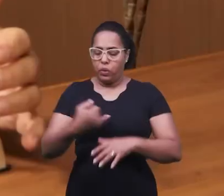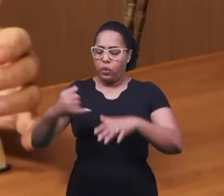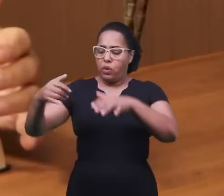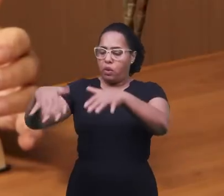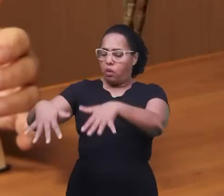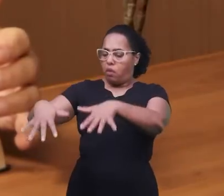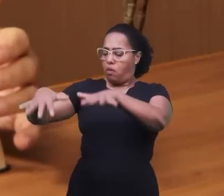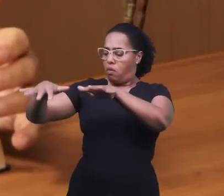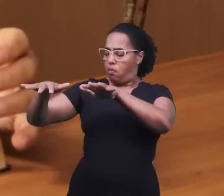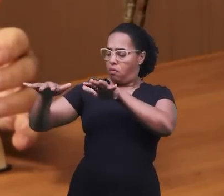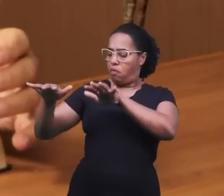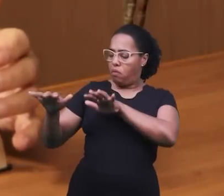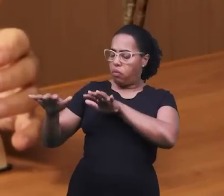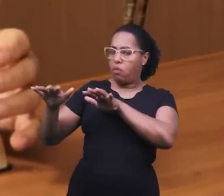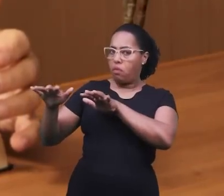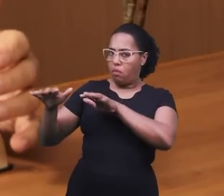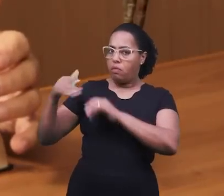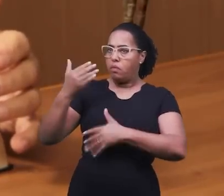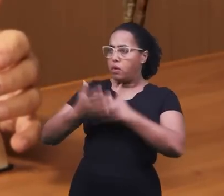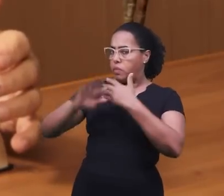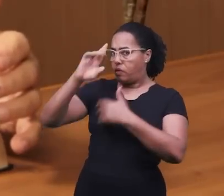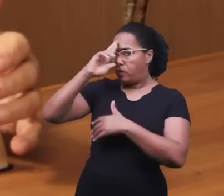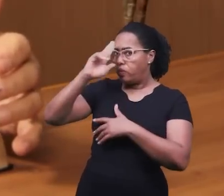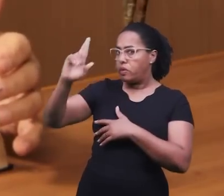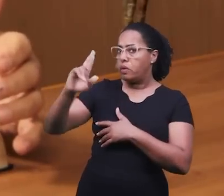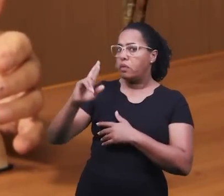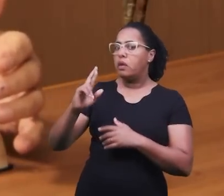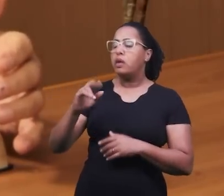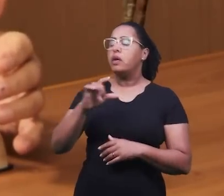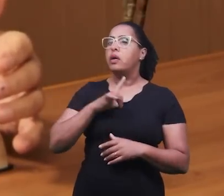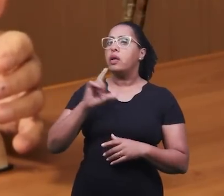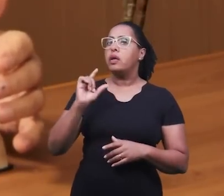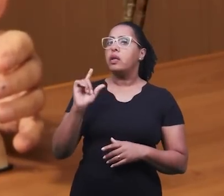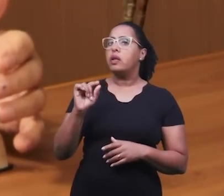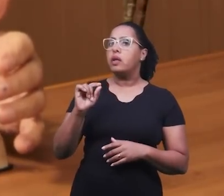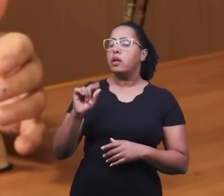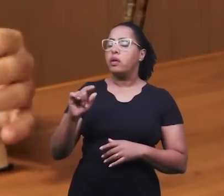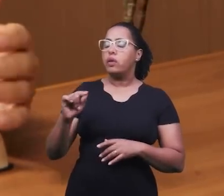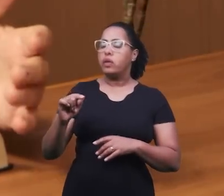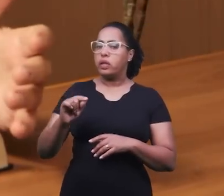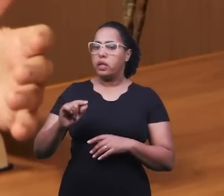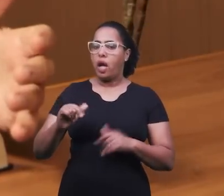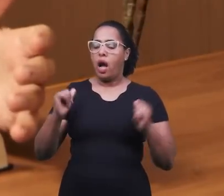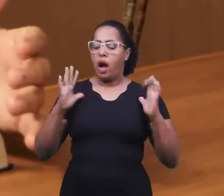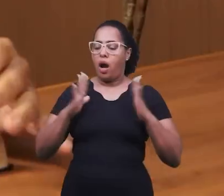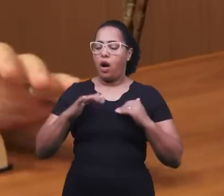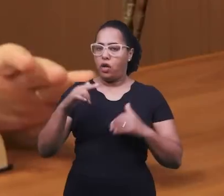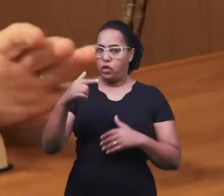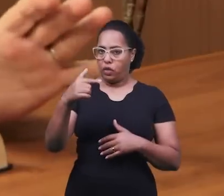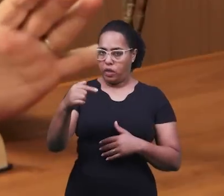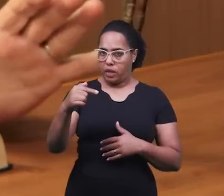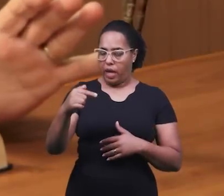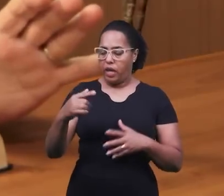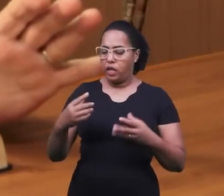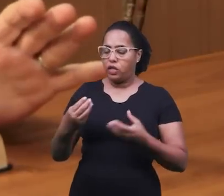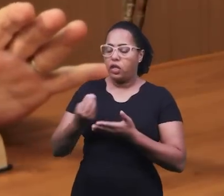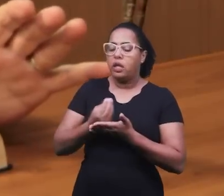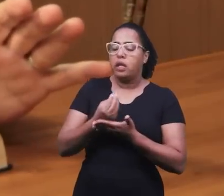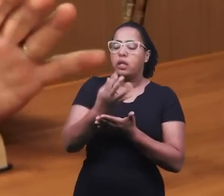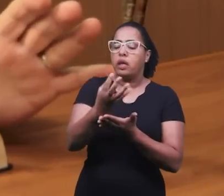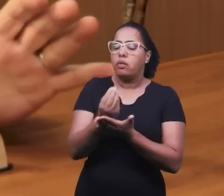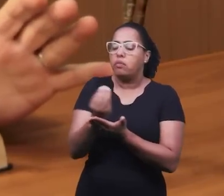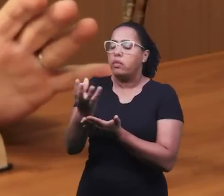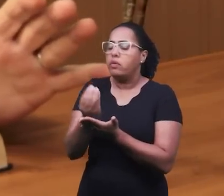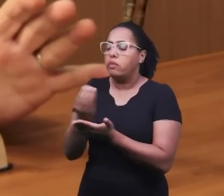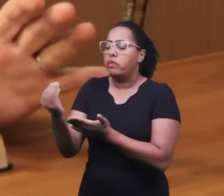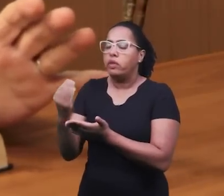diante do trono, né? diante do Senhor, e foram dadas ali a 7 anjos 7 trombetas para que